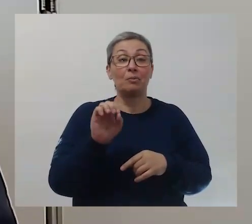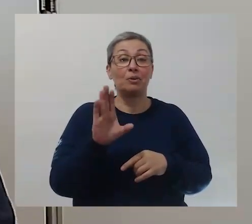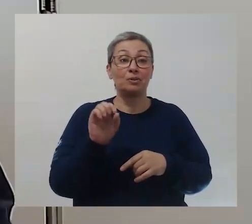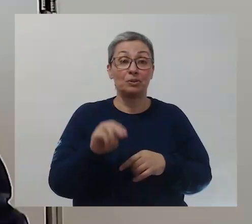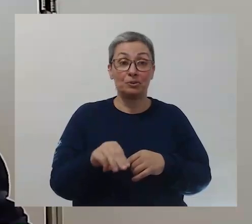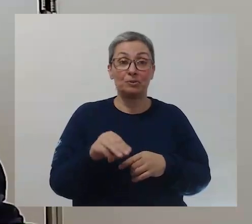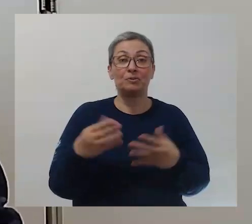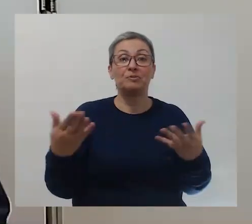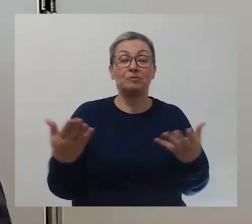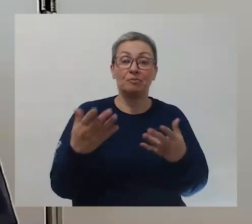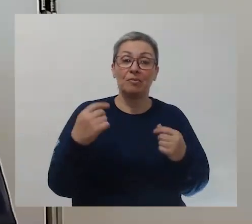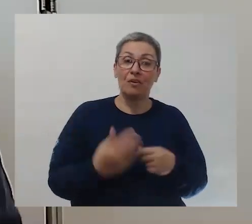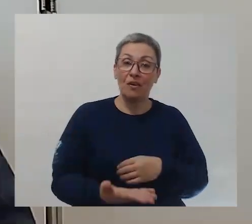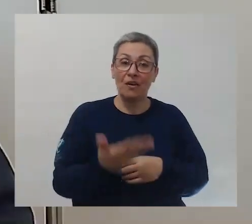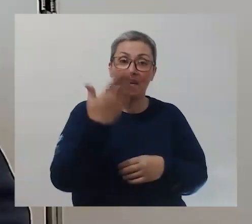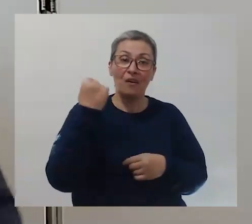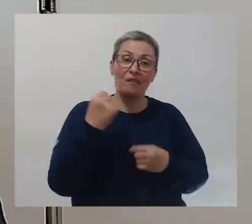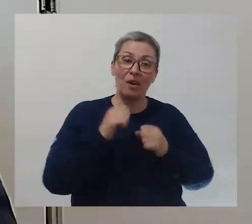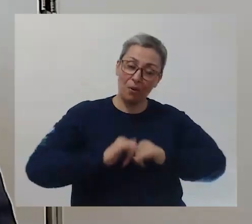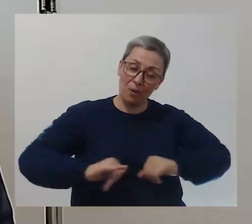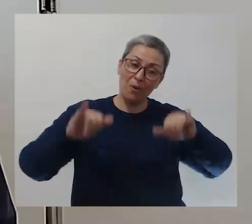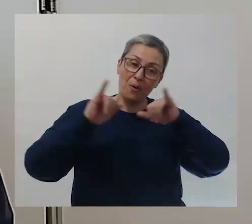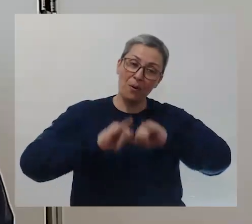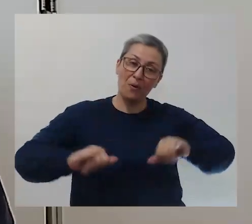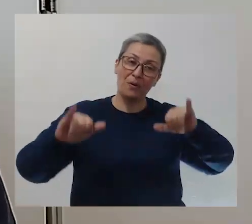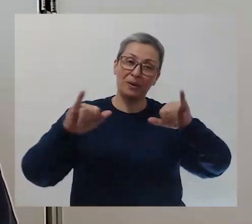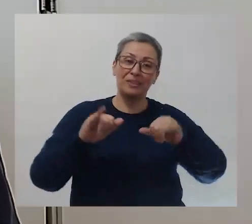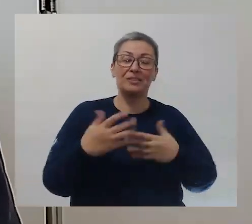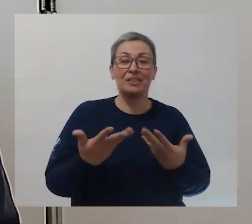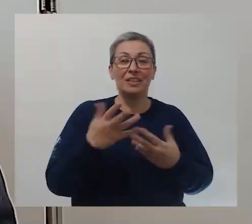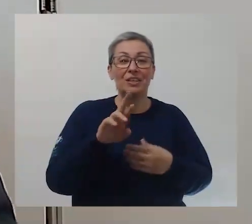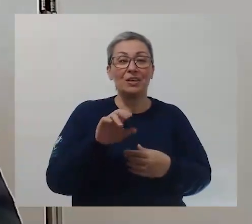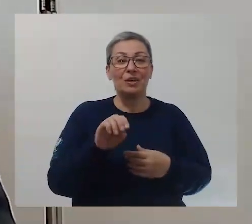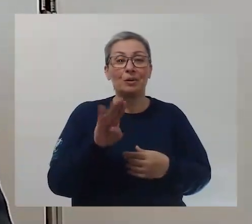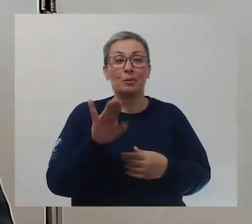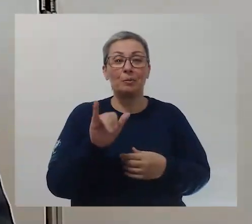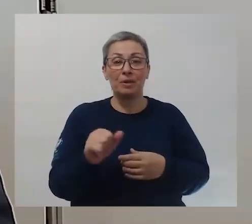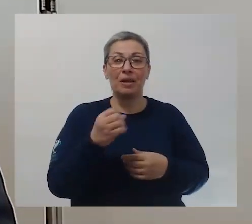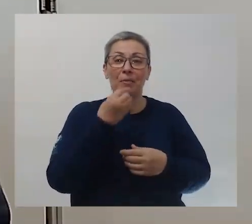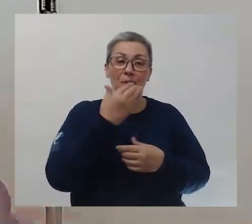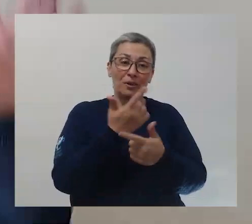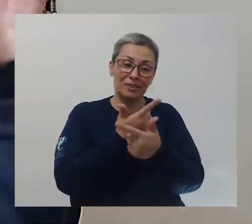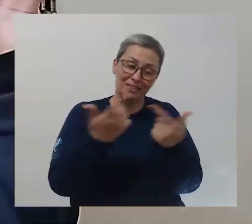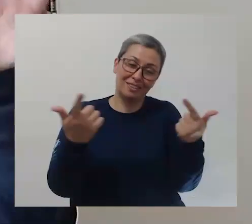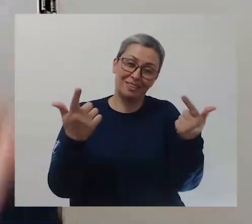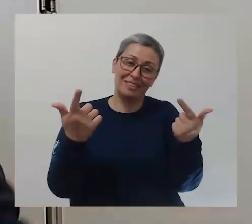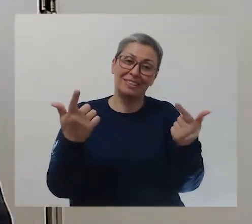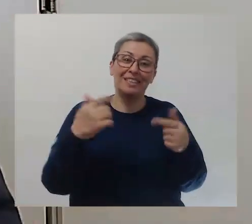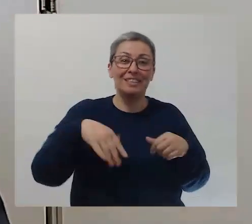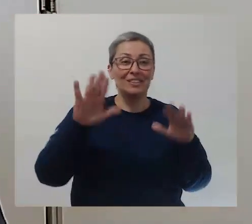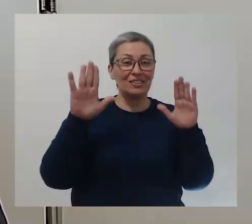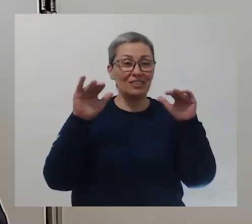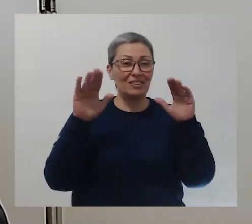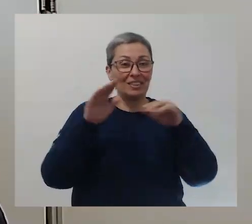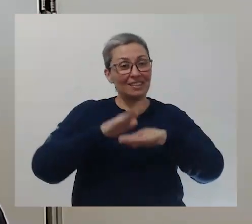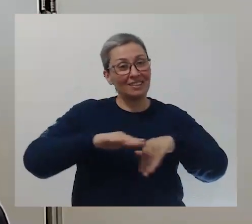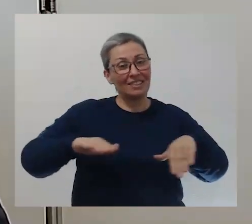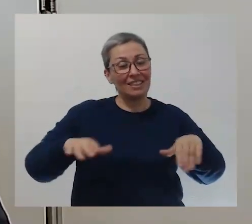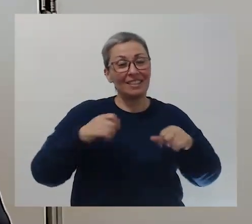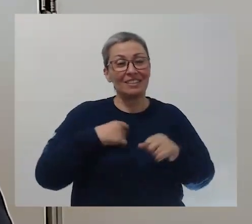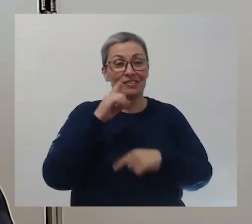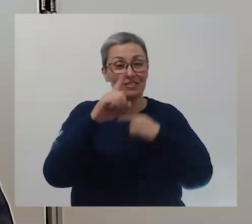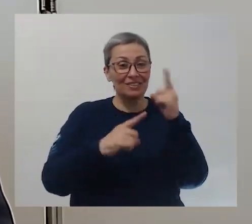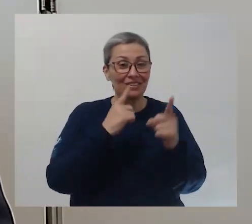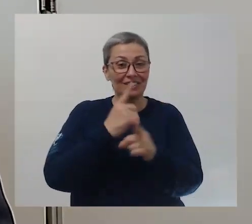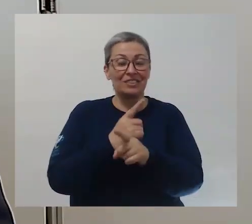englishguarulhos@gmail.com. Let's spread! Vamos espalhar Ruby e boas histórias por aí. Bye bye, kids! See ya!